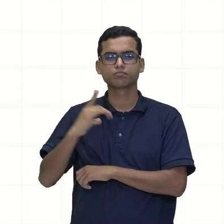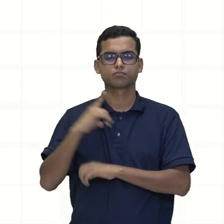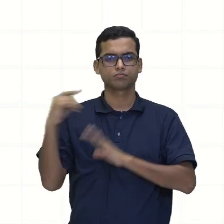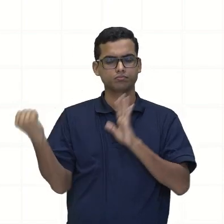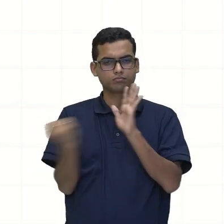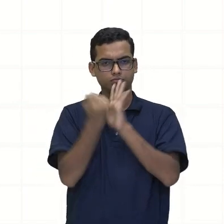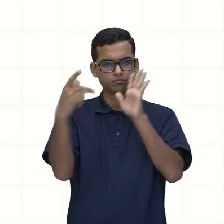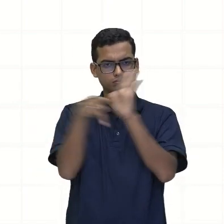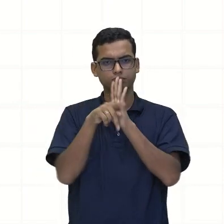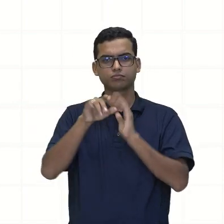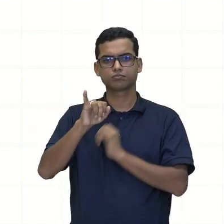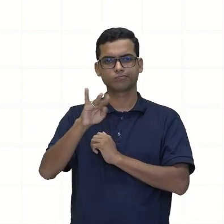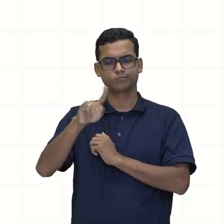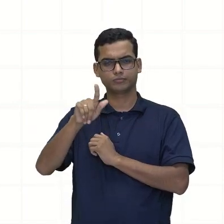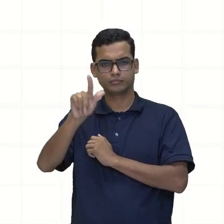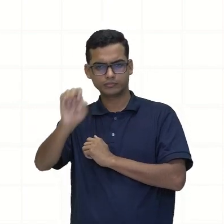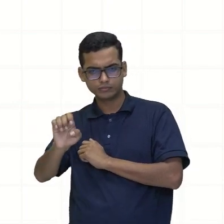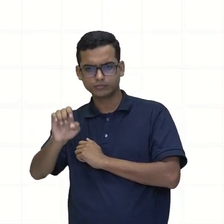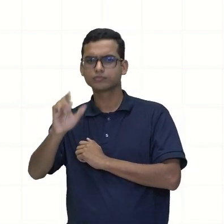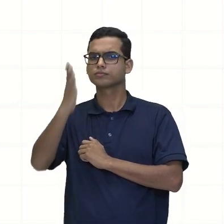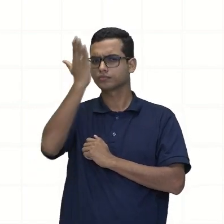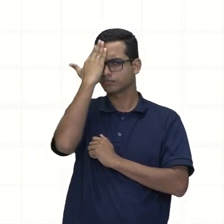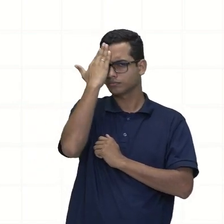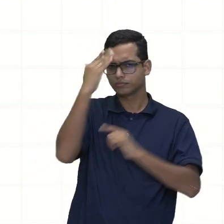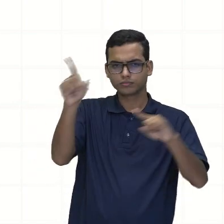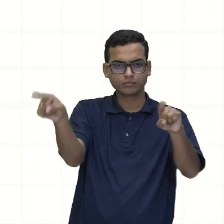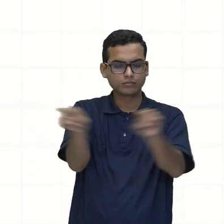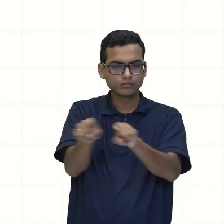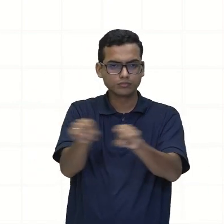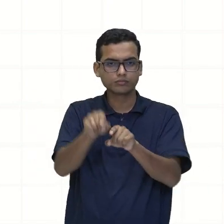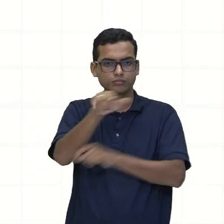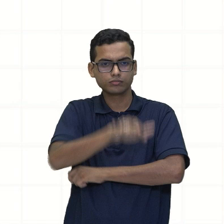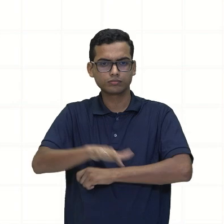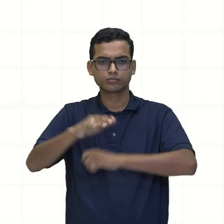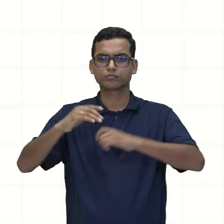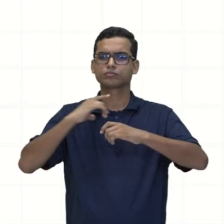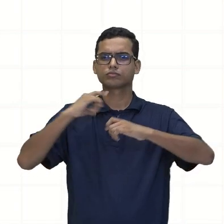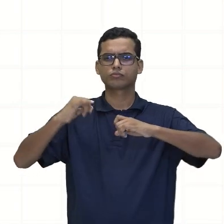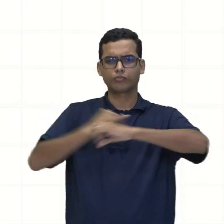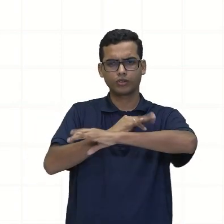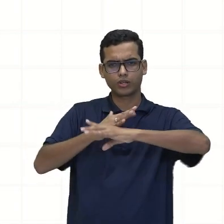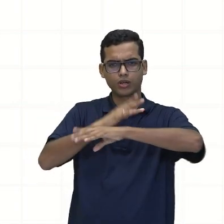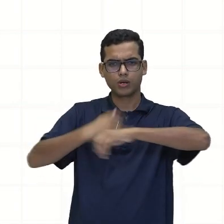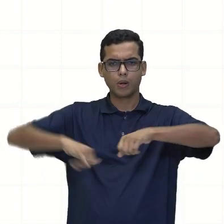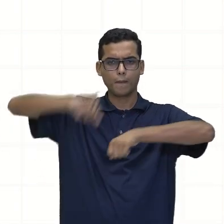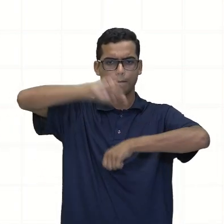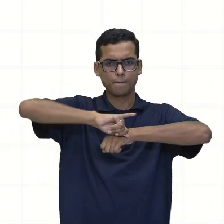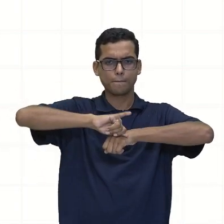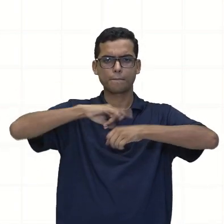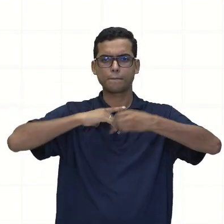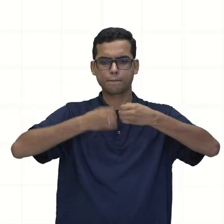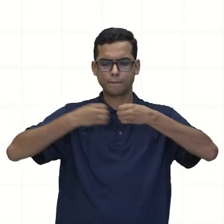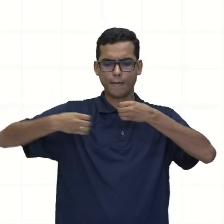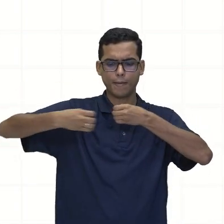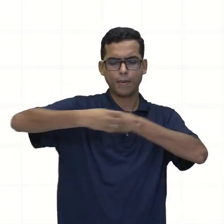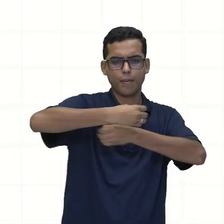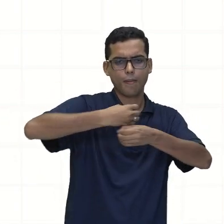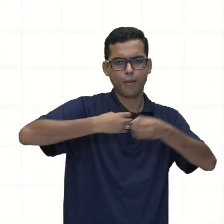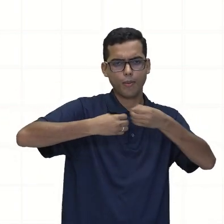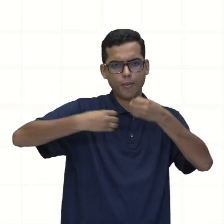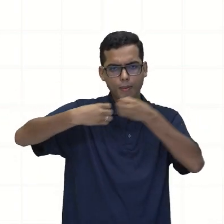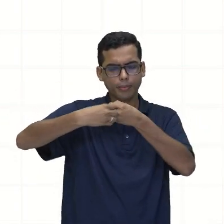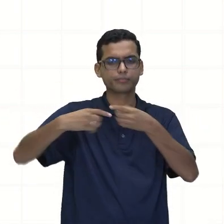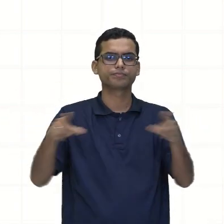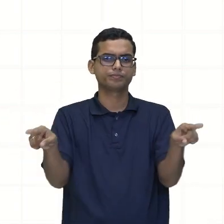pelo IBGE. Então, nós temos aí regiões metropolitanas, aglomerações urbanas e regiões integradas